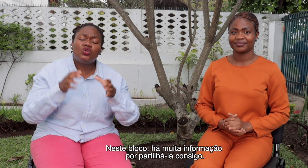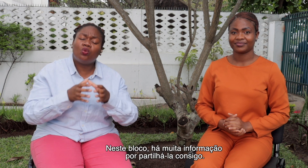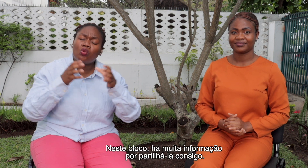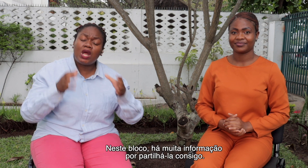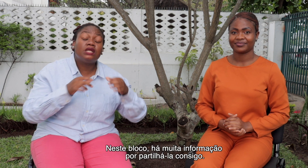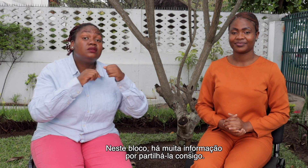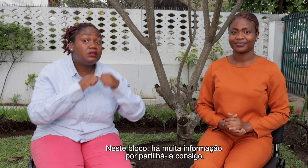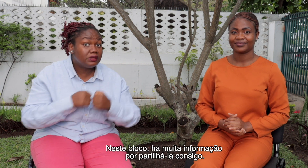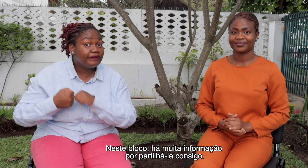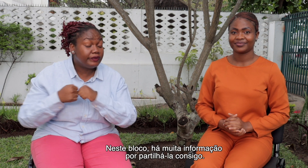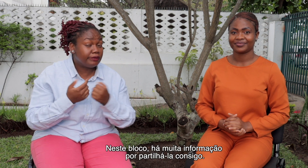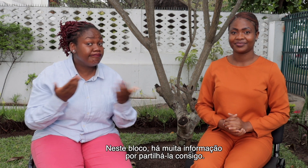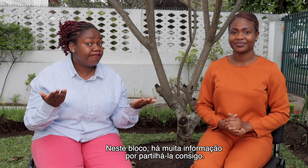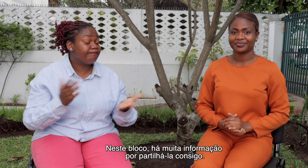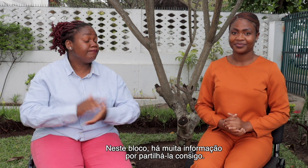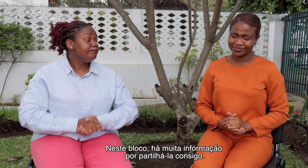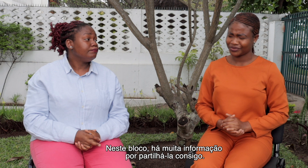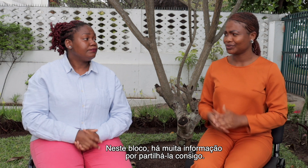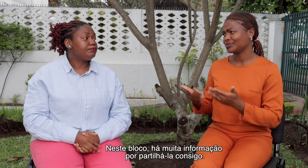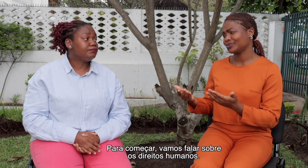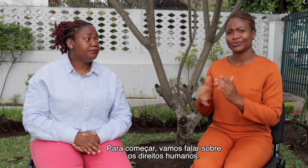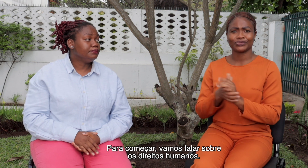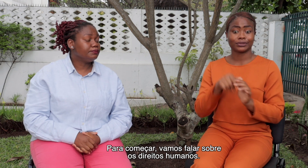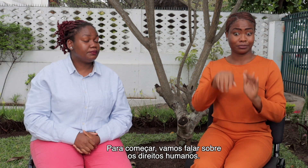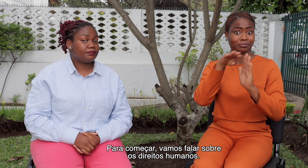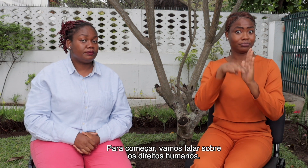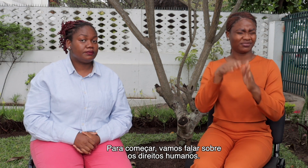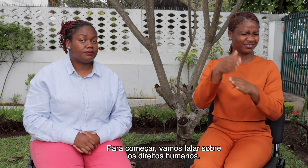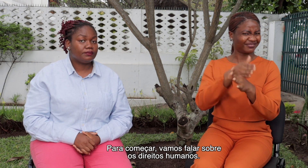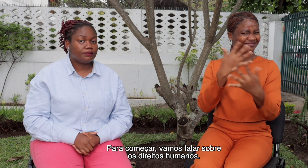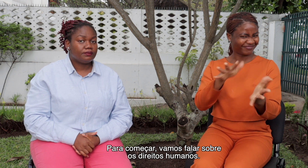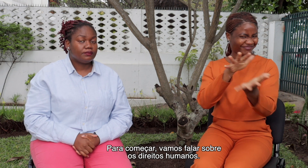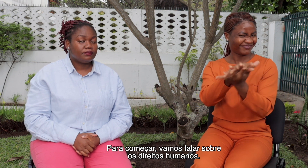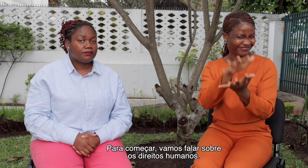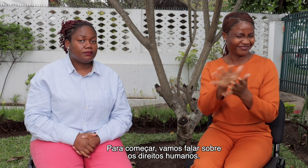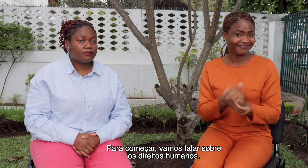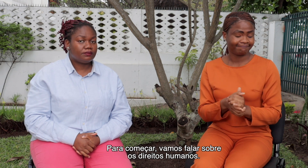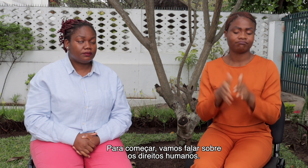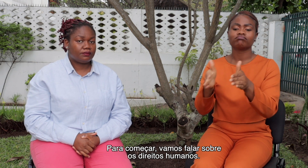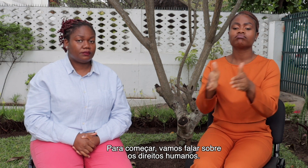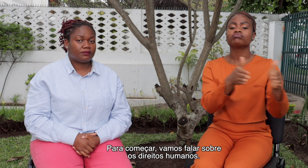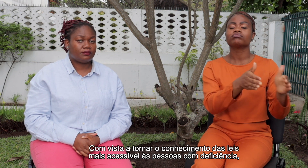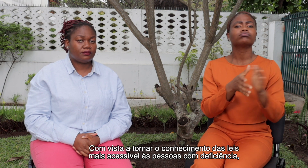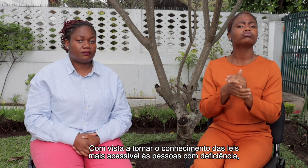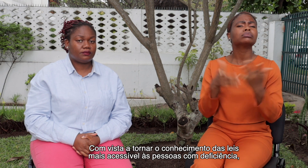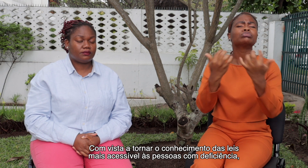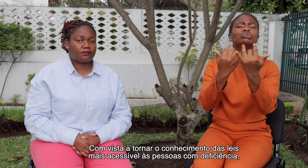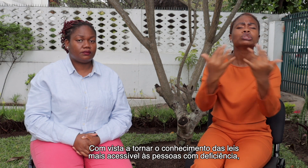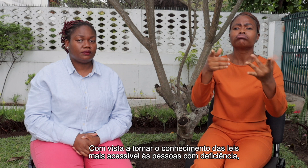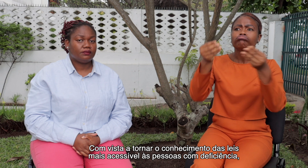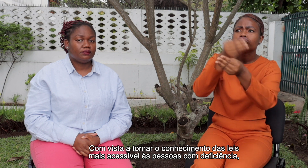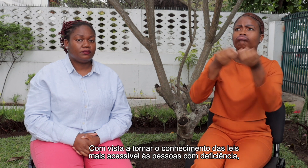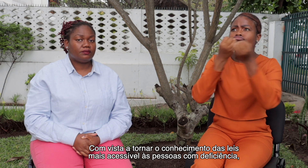Neste bloco, há muita informação por partilhar consigo. Para começar, vamos falar sobre os direitos humanos, com